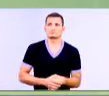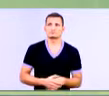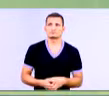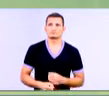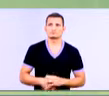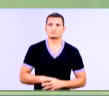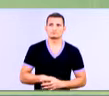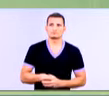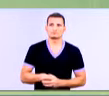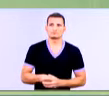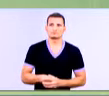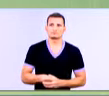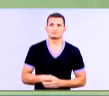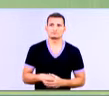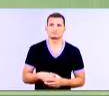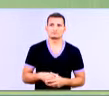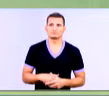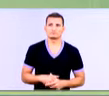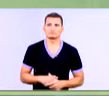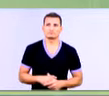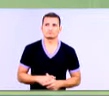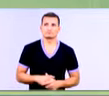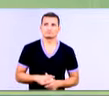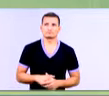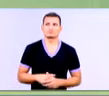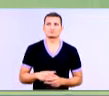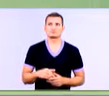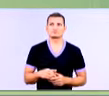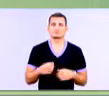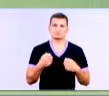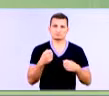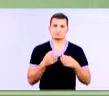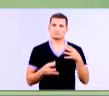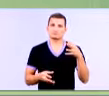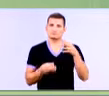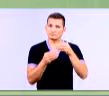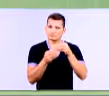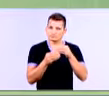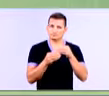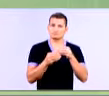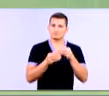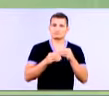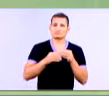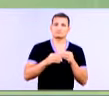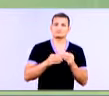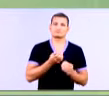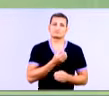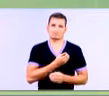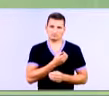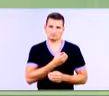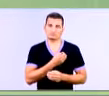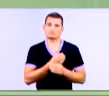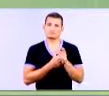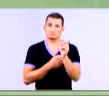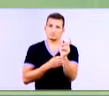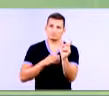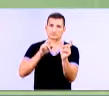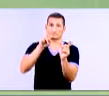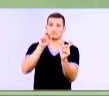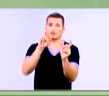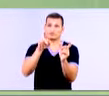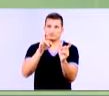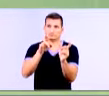Bem, já que nós temos as variáveis, nós precisamos atribuir valores a essas variáveis, né? A operação de